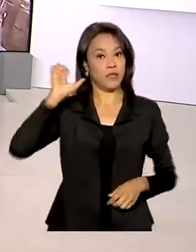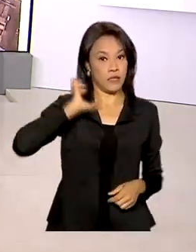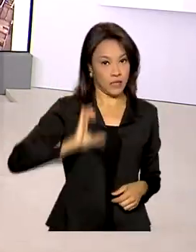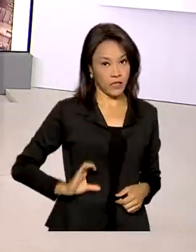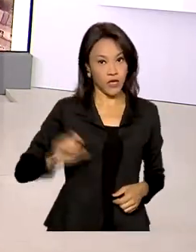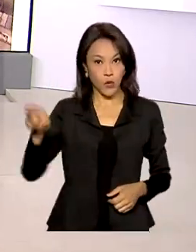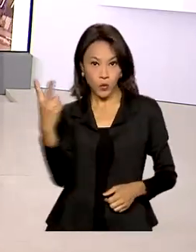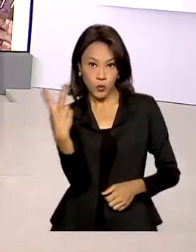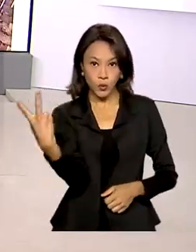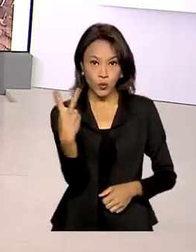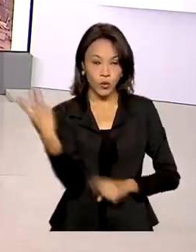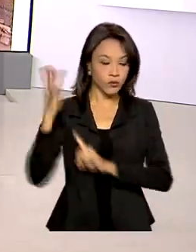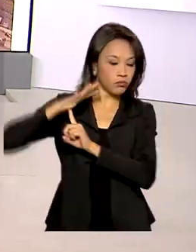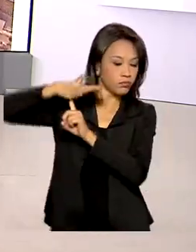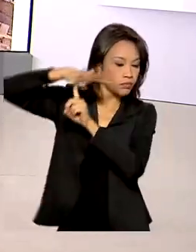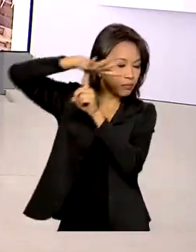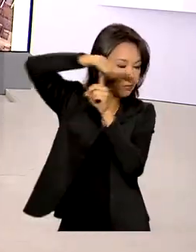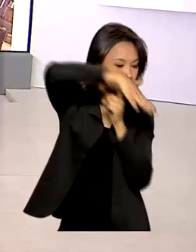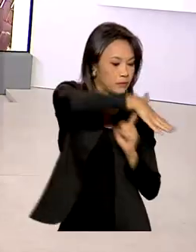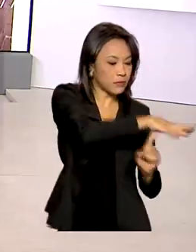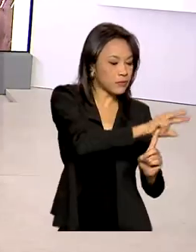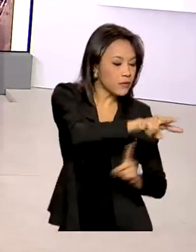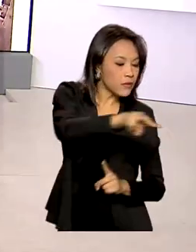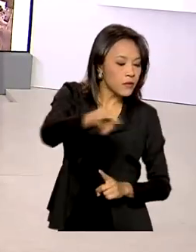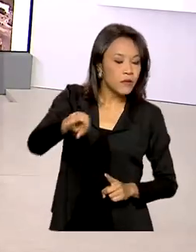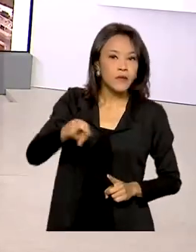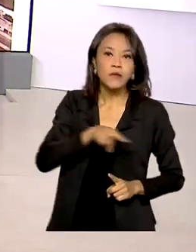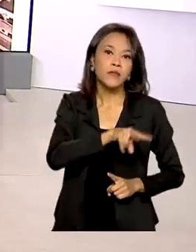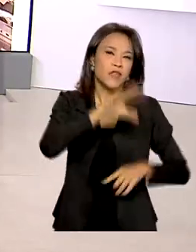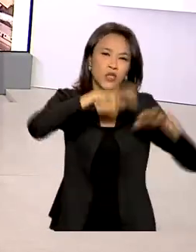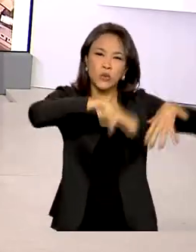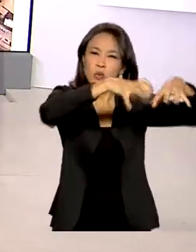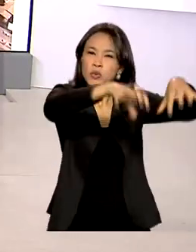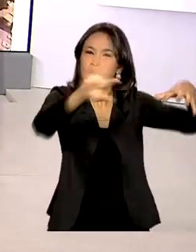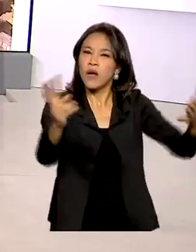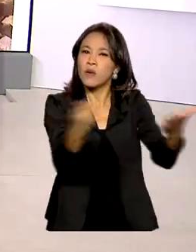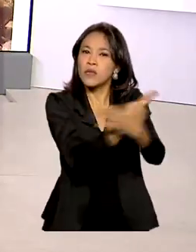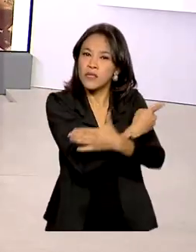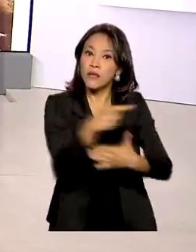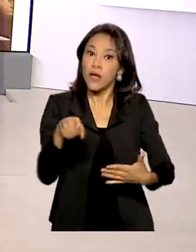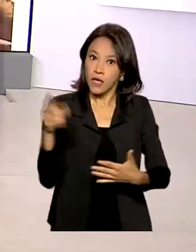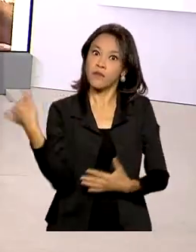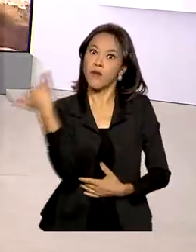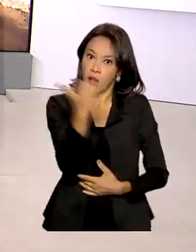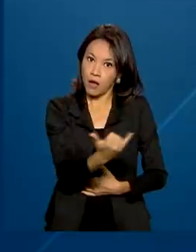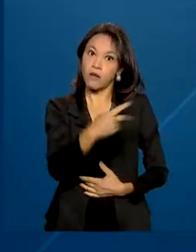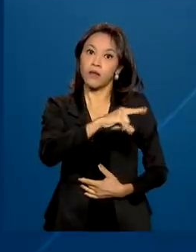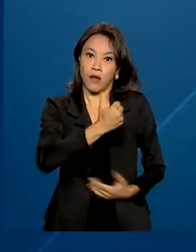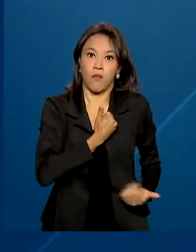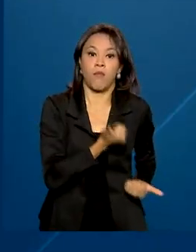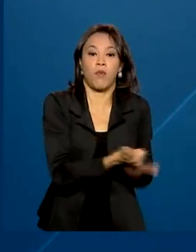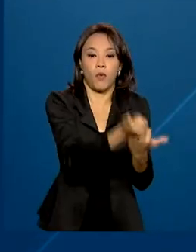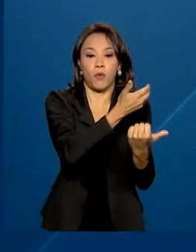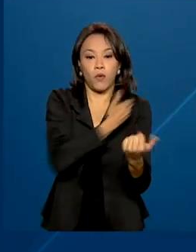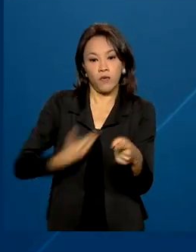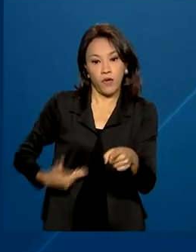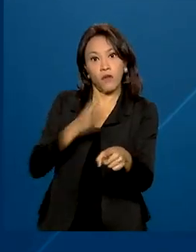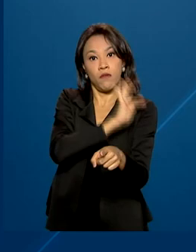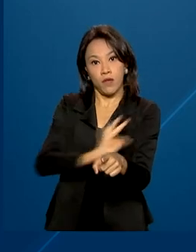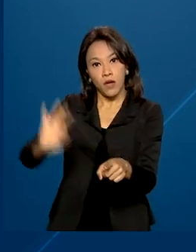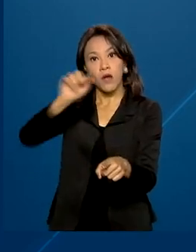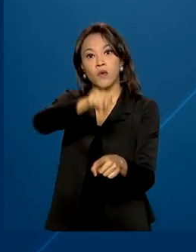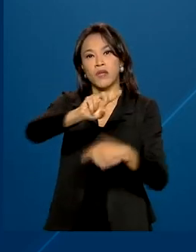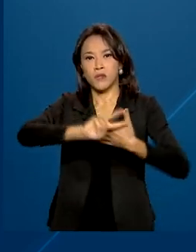Gerais atingidas pelas fortes chuvas dos últimos dias. Eles avaliaram o reforço de ajuda do governo federal para minimizar os